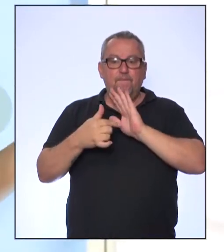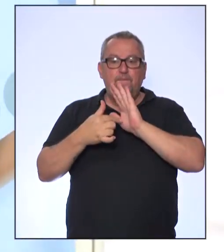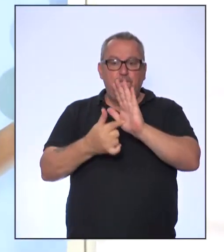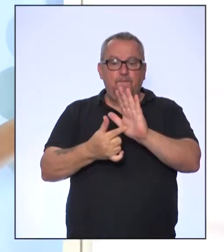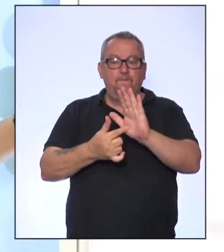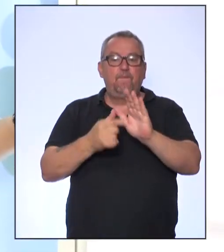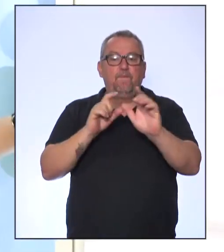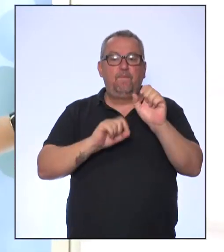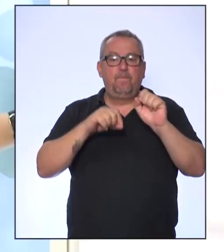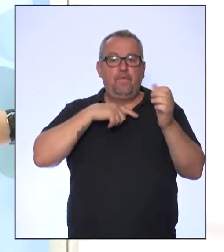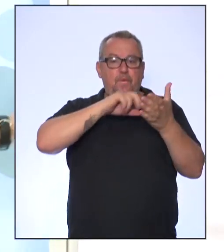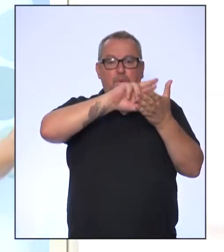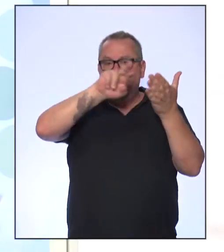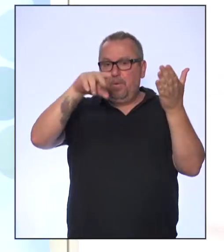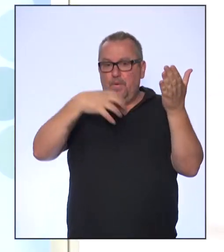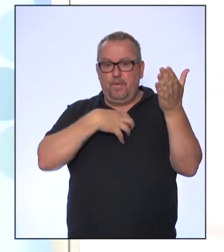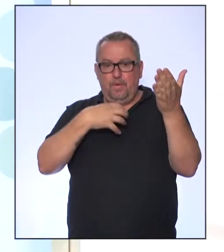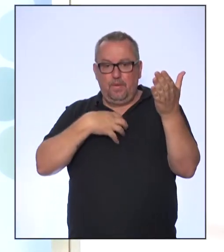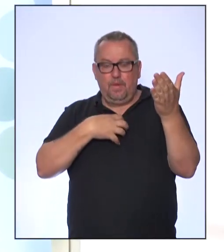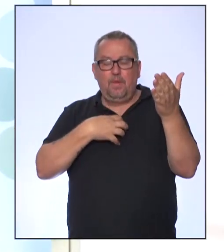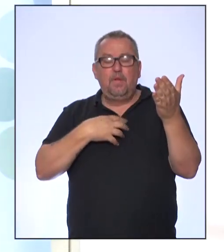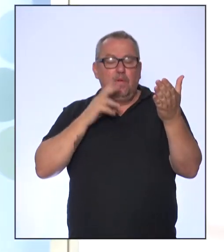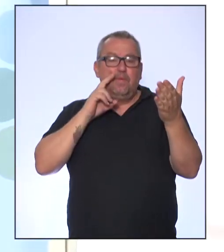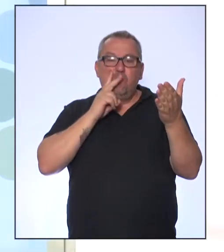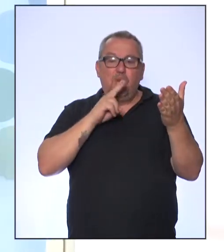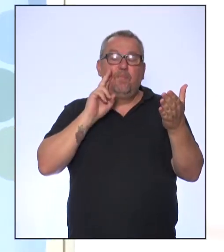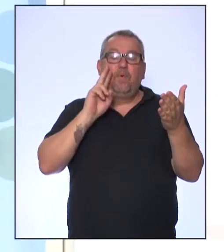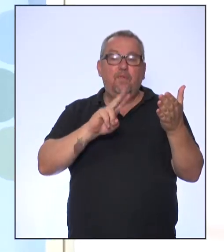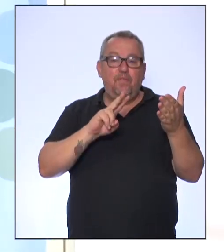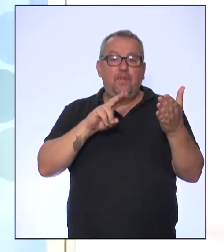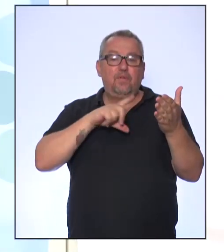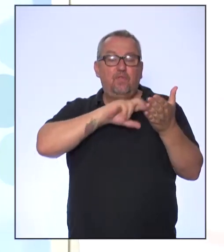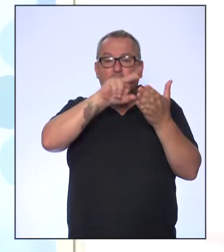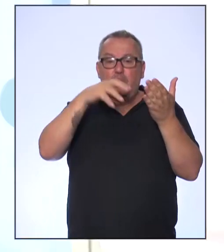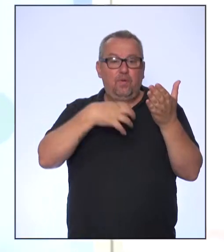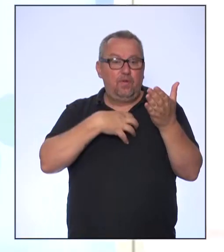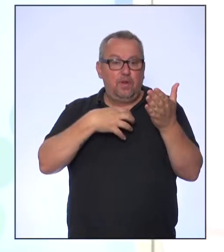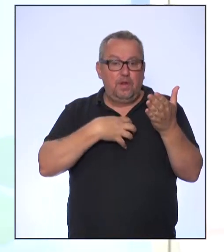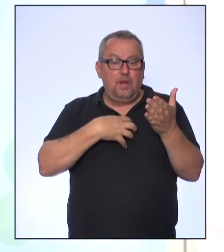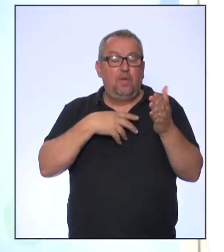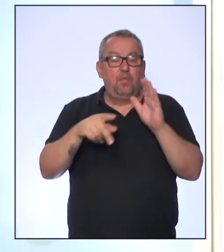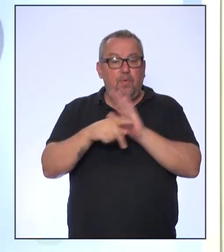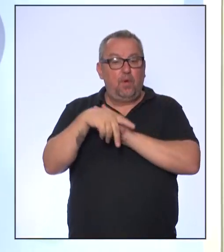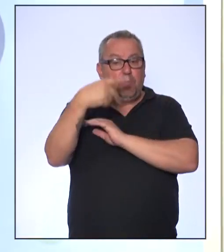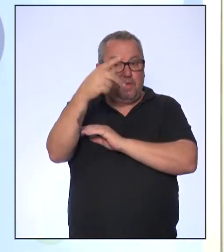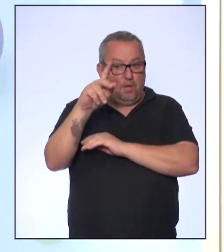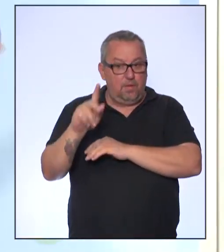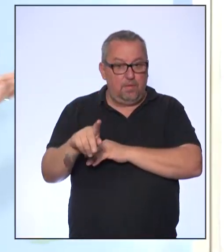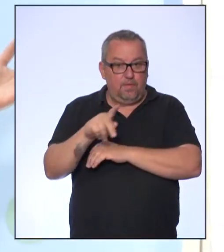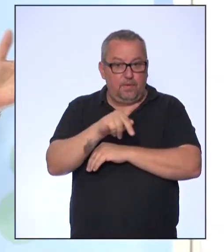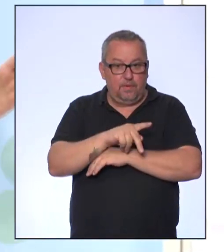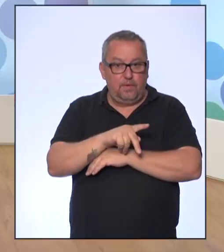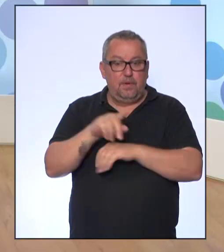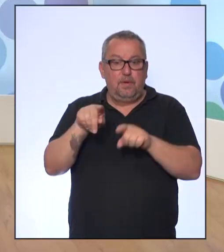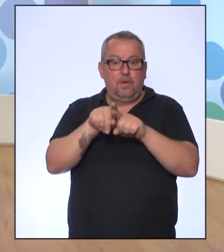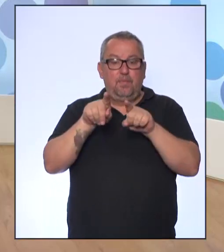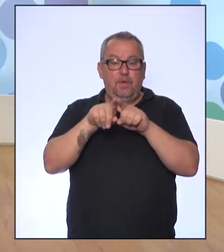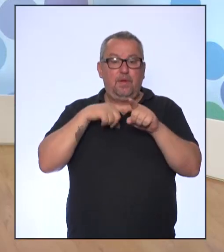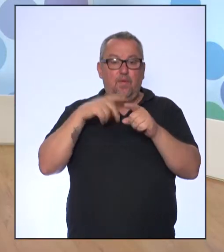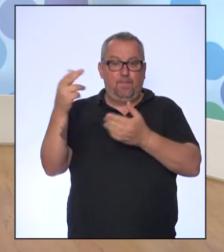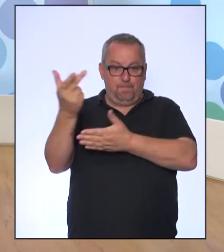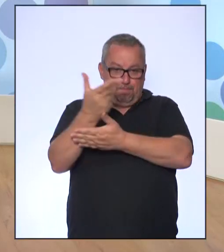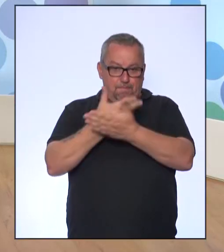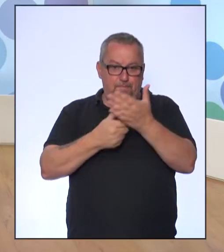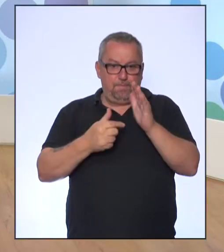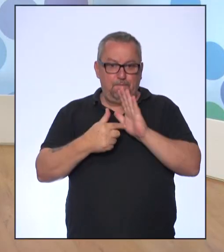para vocês, existem outras formas. Com certeza você já pode ter feito até de outro jeito com o seu professor. Existe esse mapa que eu vou mostrar